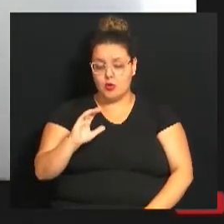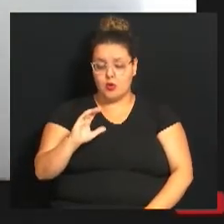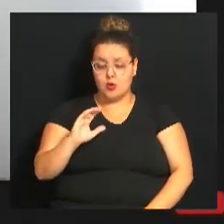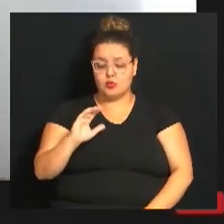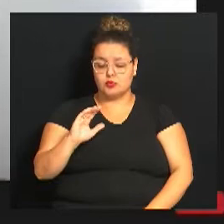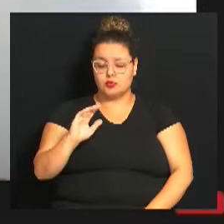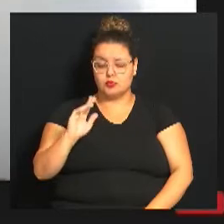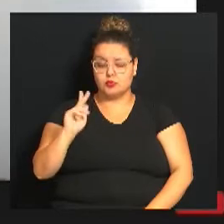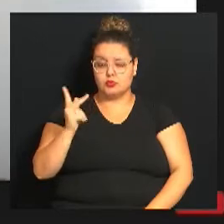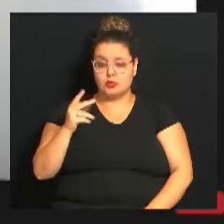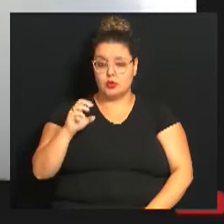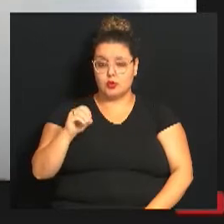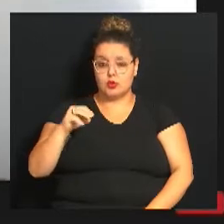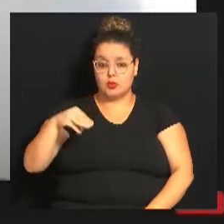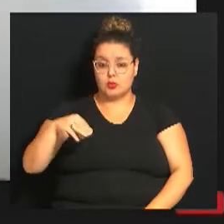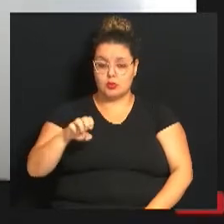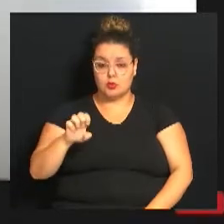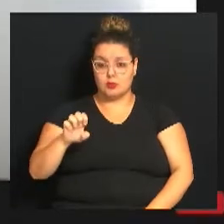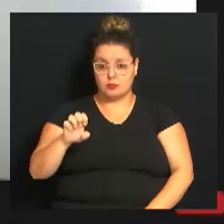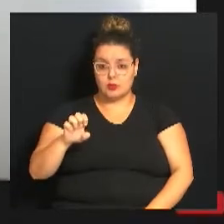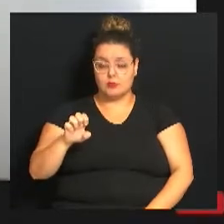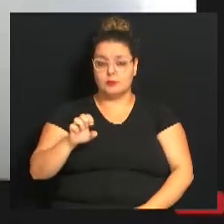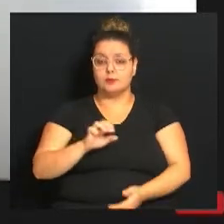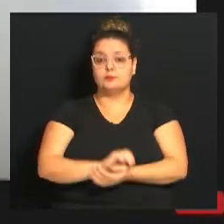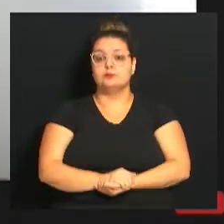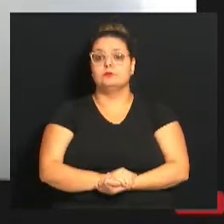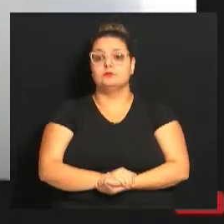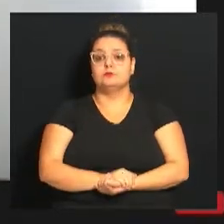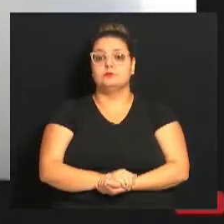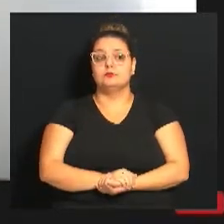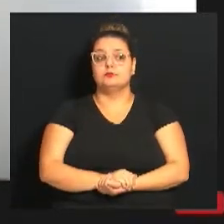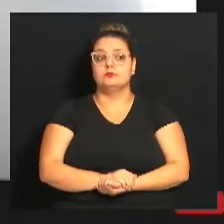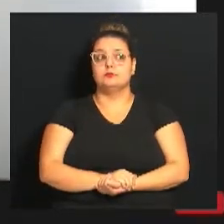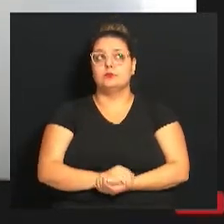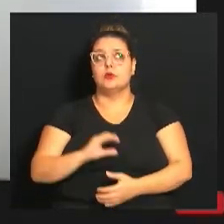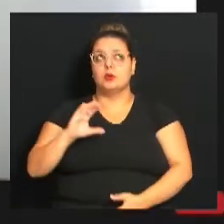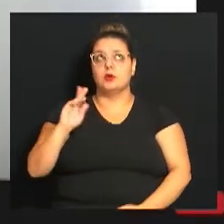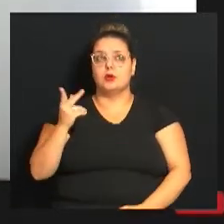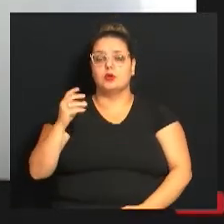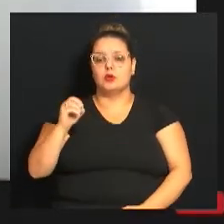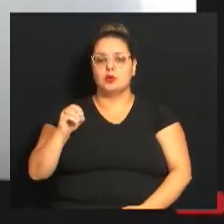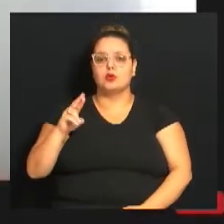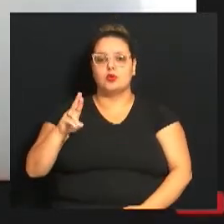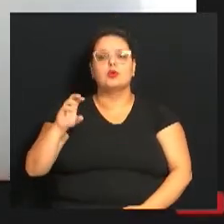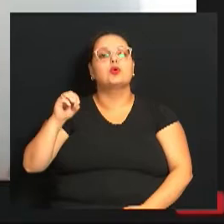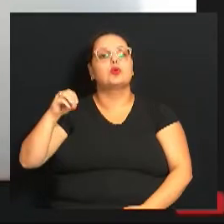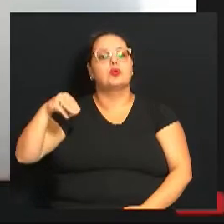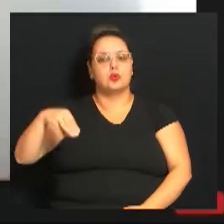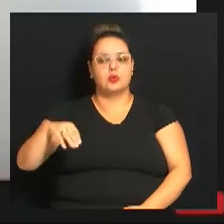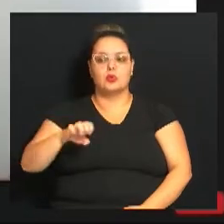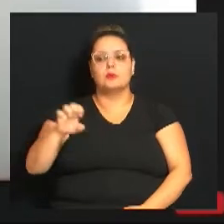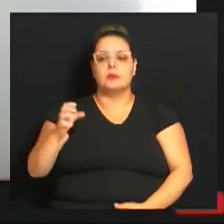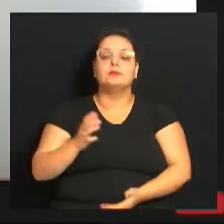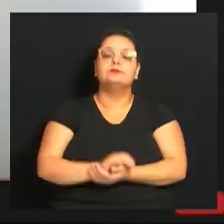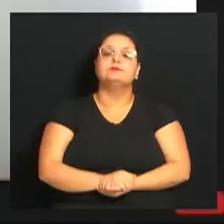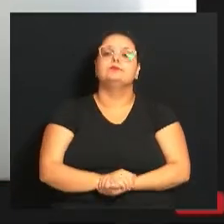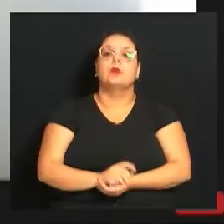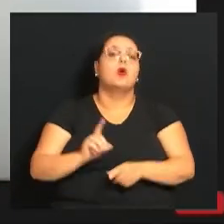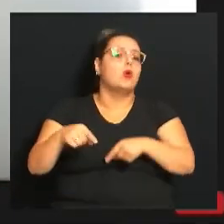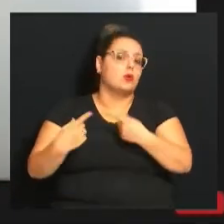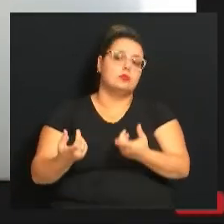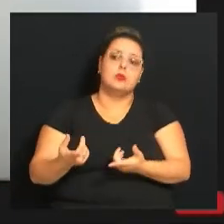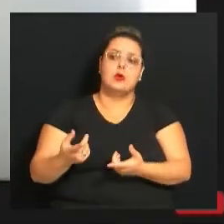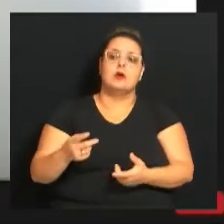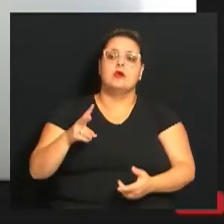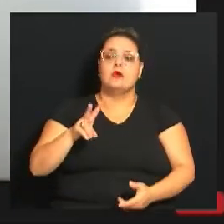acessar canais de aplicativos muito acessíveis como Netflix, mas outros gratuitos, como o VIX TV,